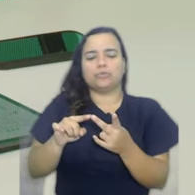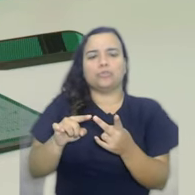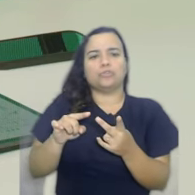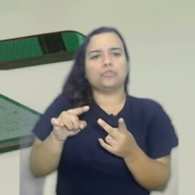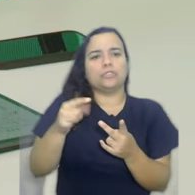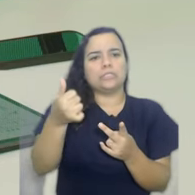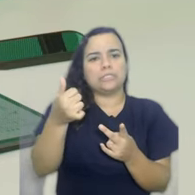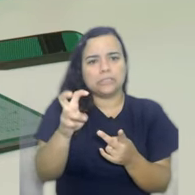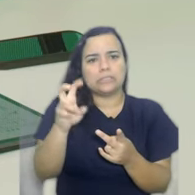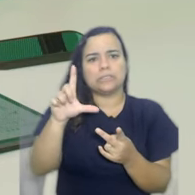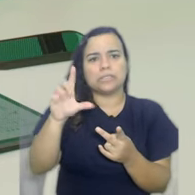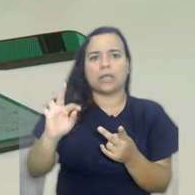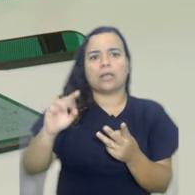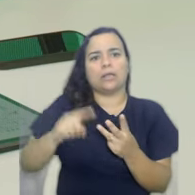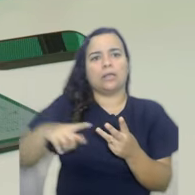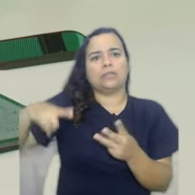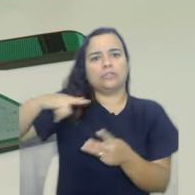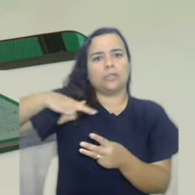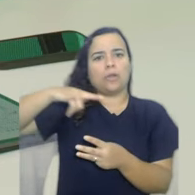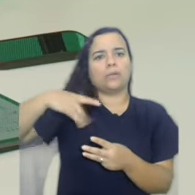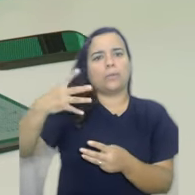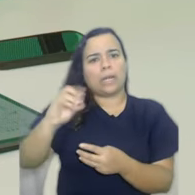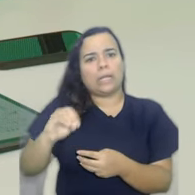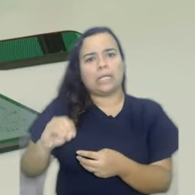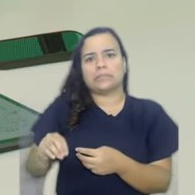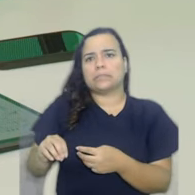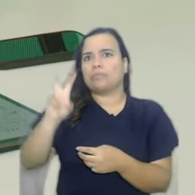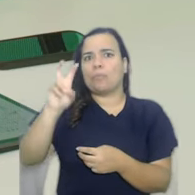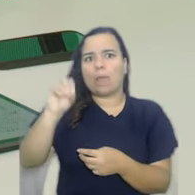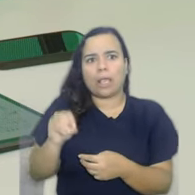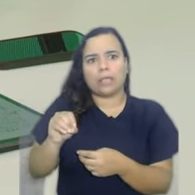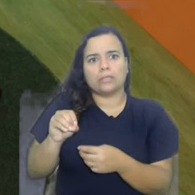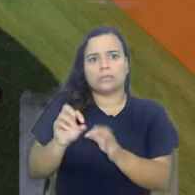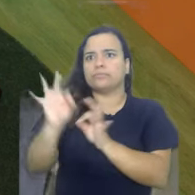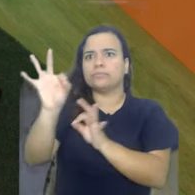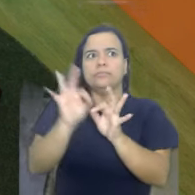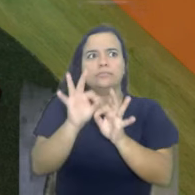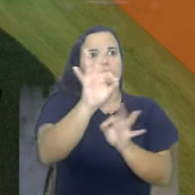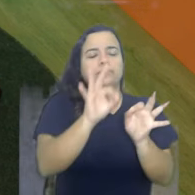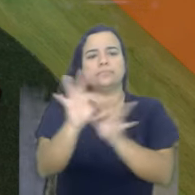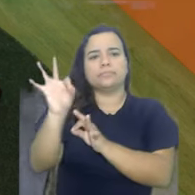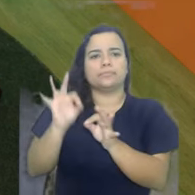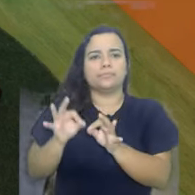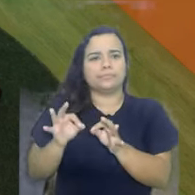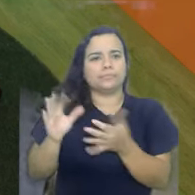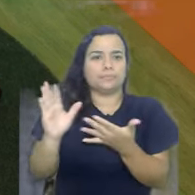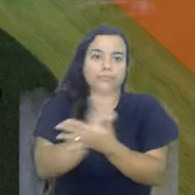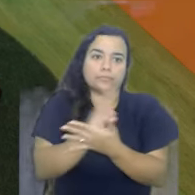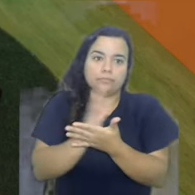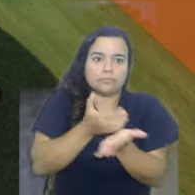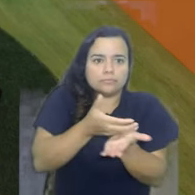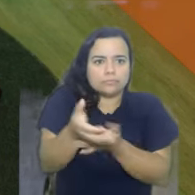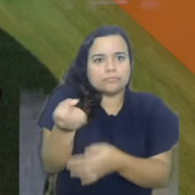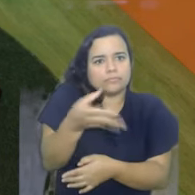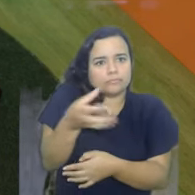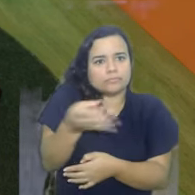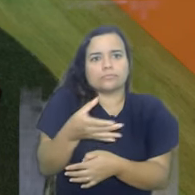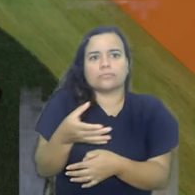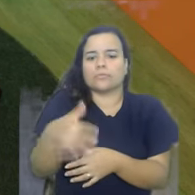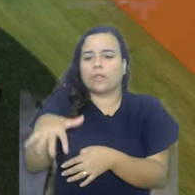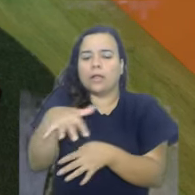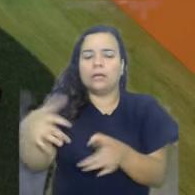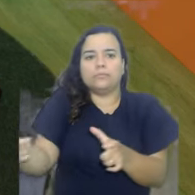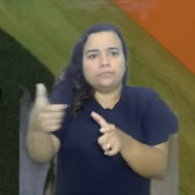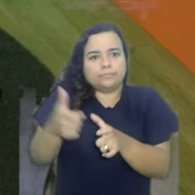hora até Drone de 40 já de 50 então então também é adaptável o tamanho então tem o Drone Zinho de entrada ali para uma produção menor que não